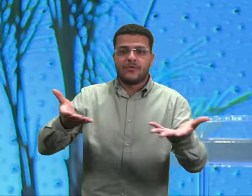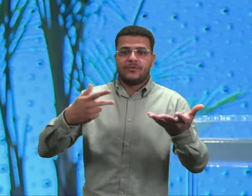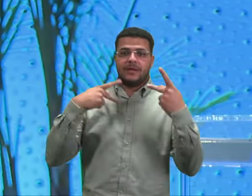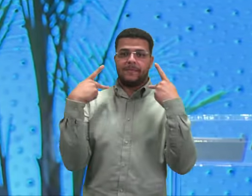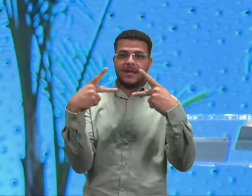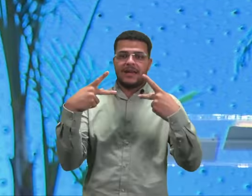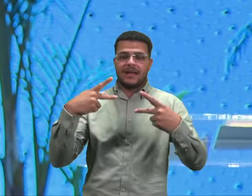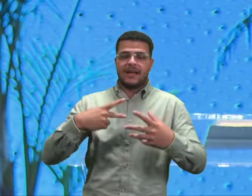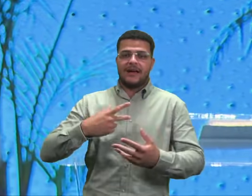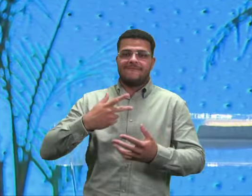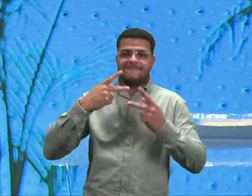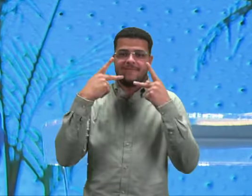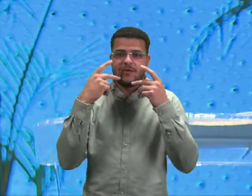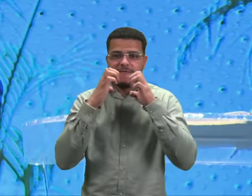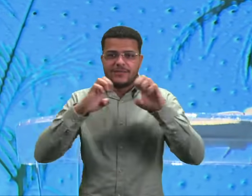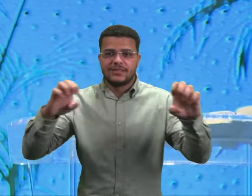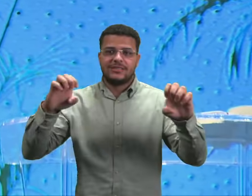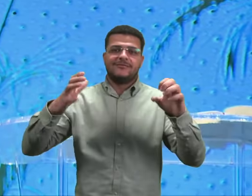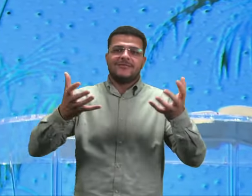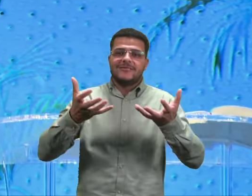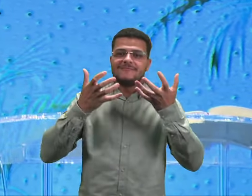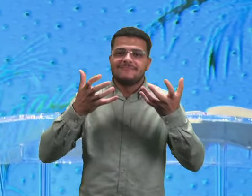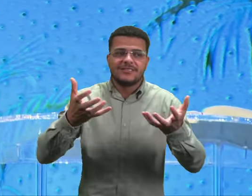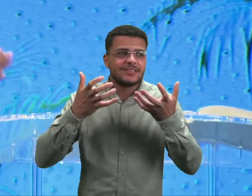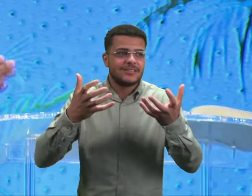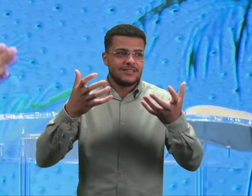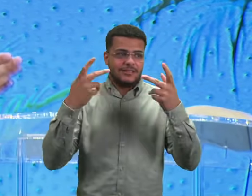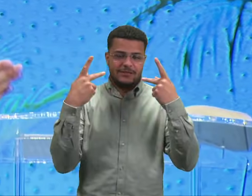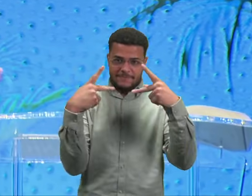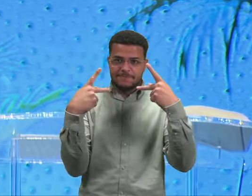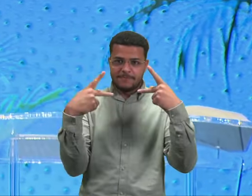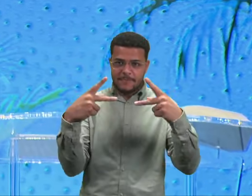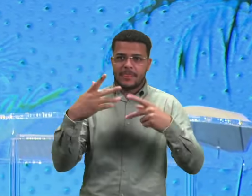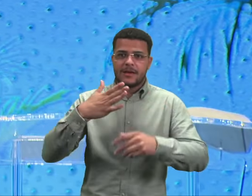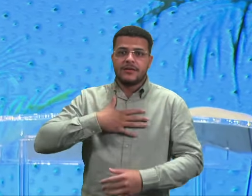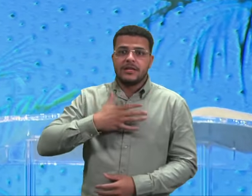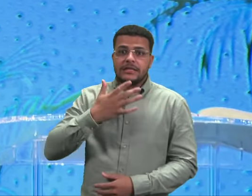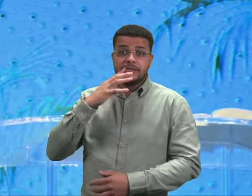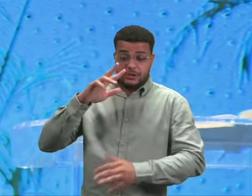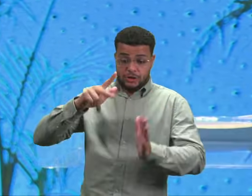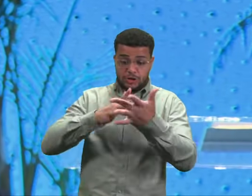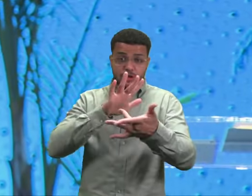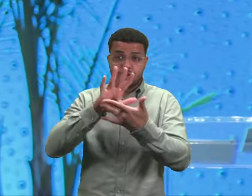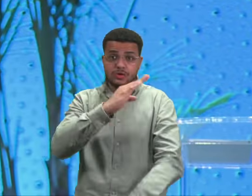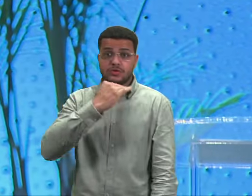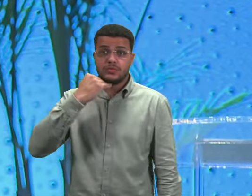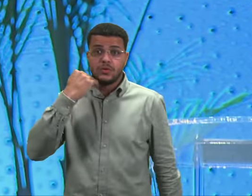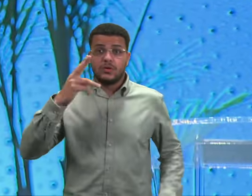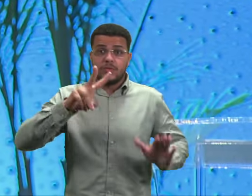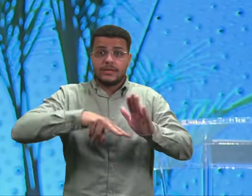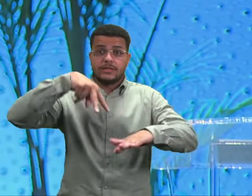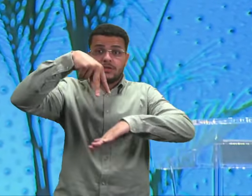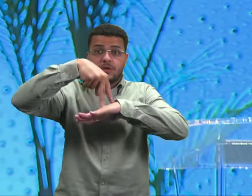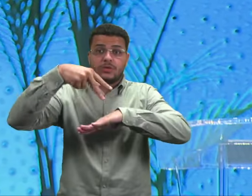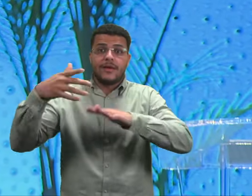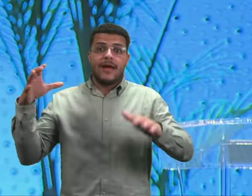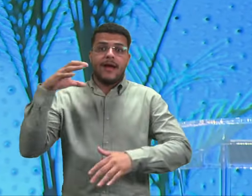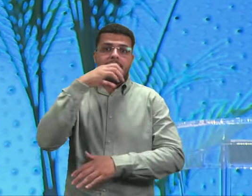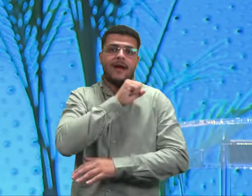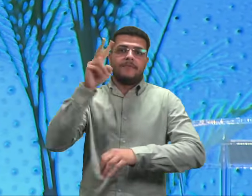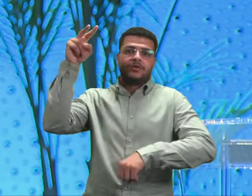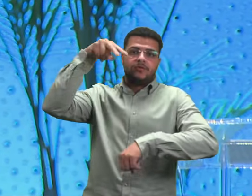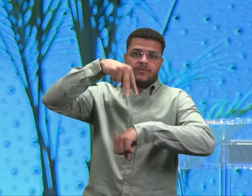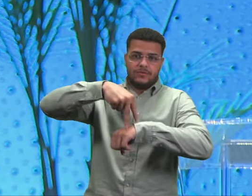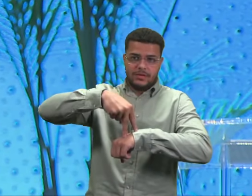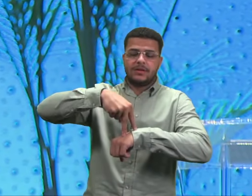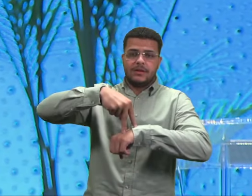Evangelho, nós queremos pregar que Jesus morreu e ressuscitou e em breve voltará, porque eles não